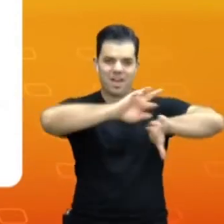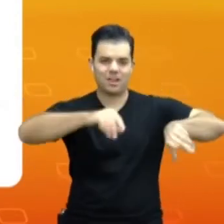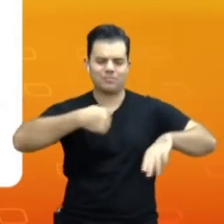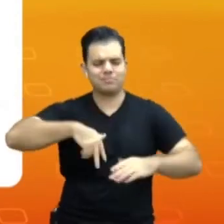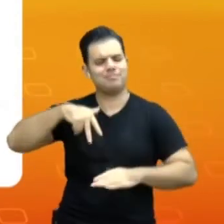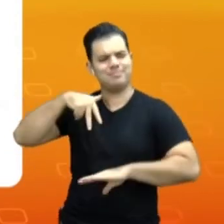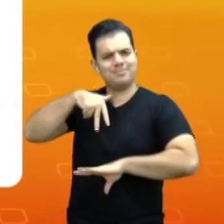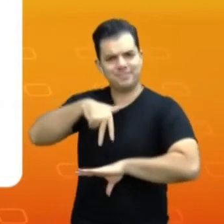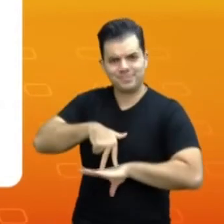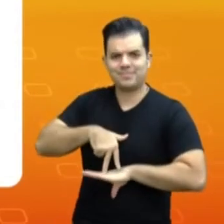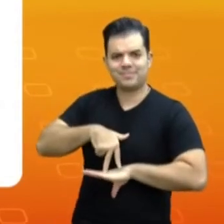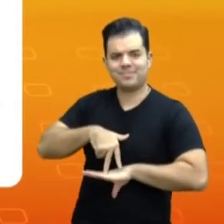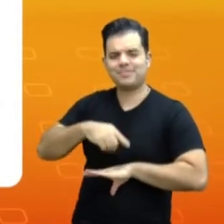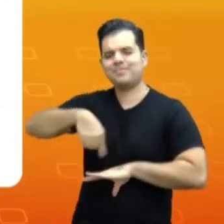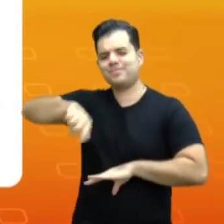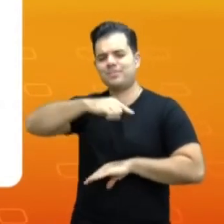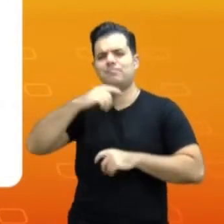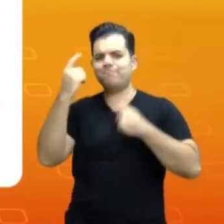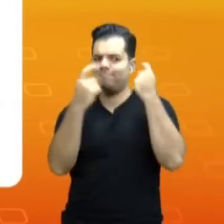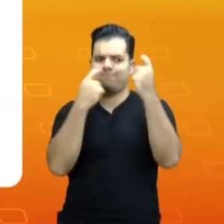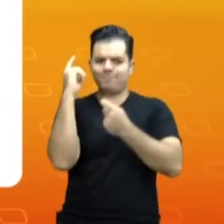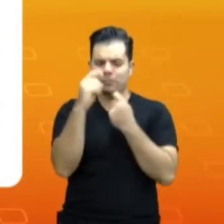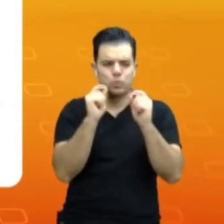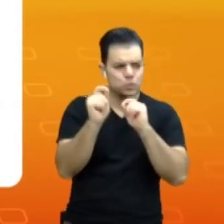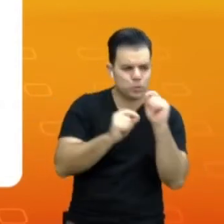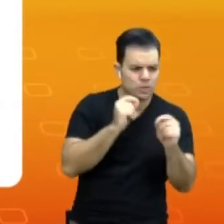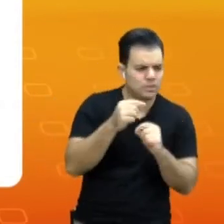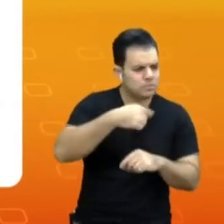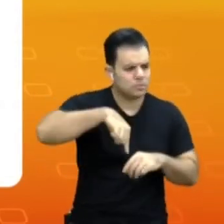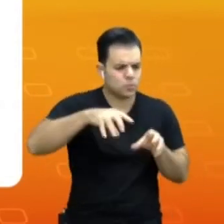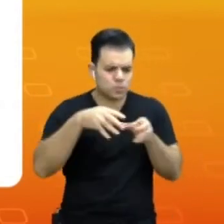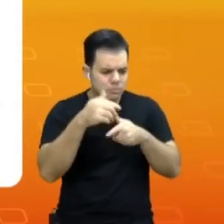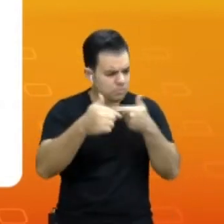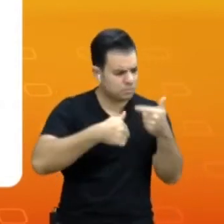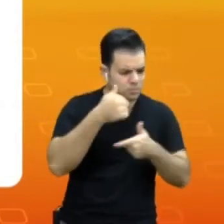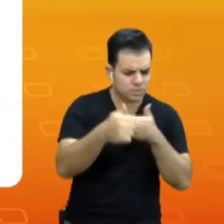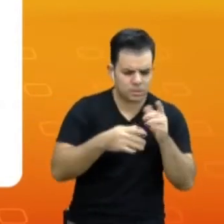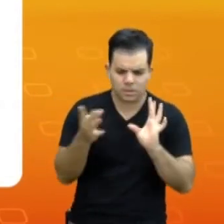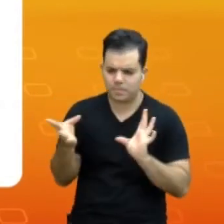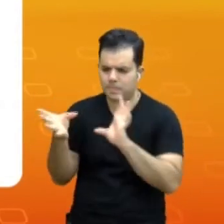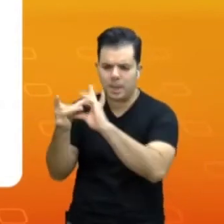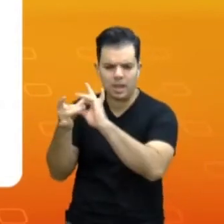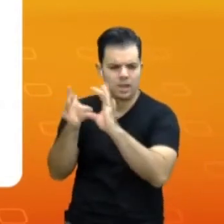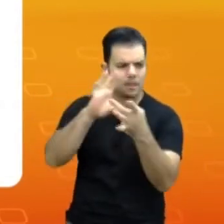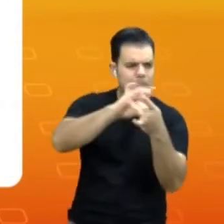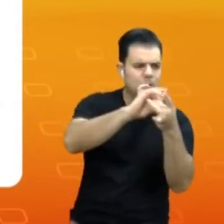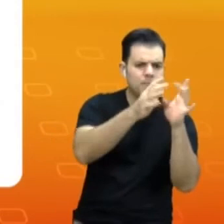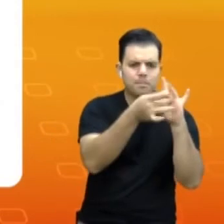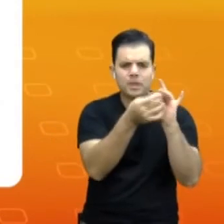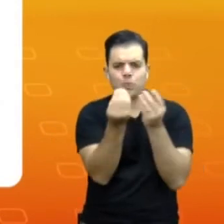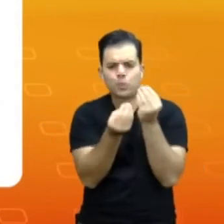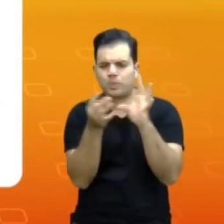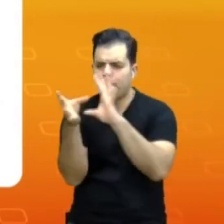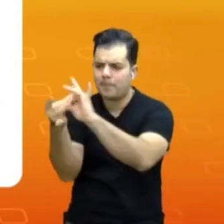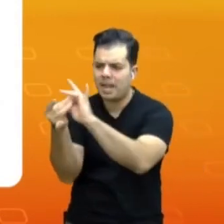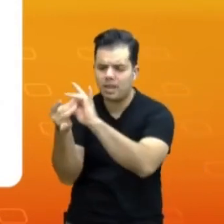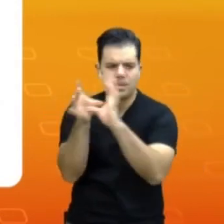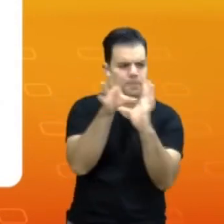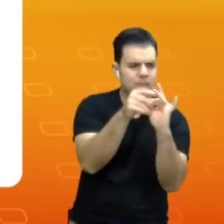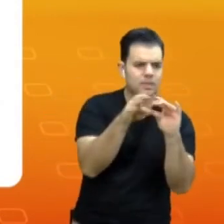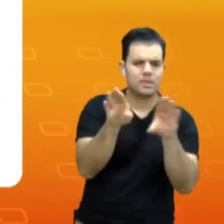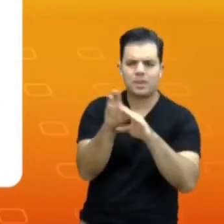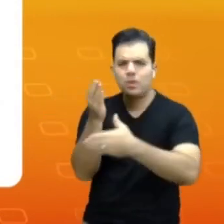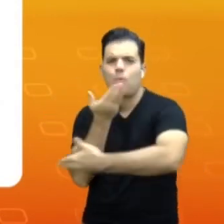com uma posição, e o que nos preocupava era como que a gente ia conseguir fazer essa conectividade. E a conectividade, o roteamento